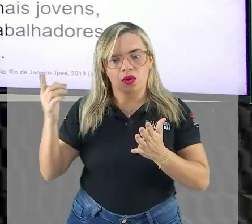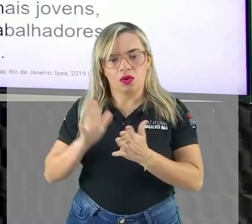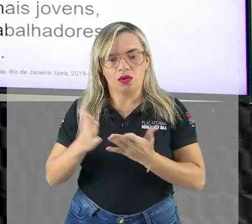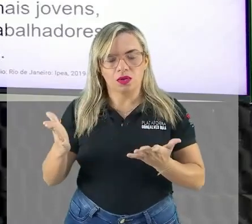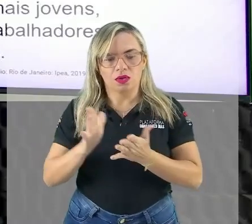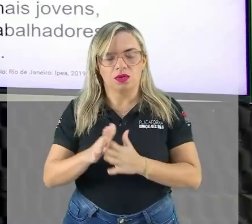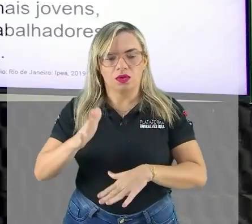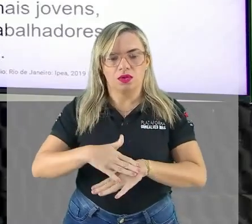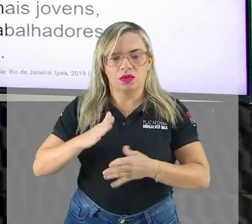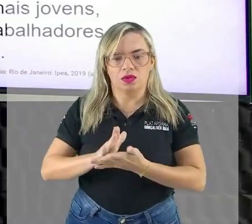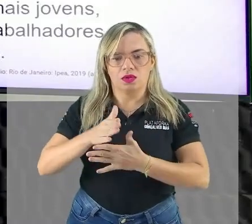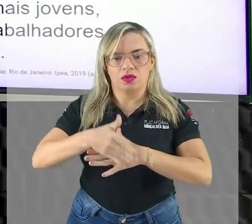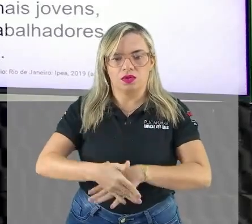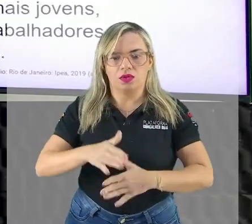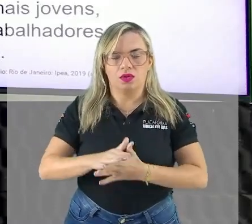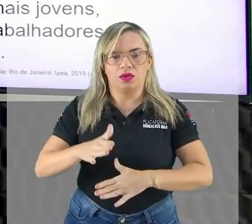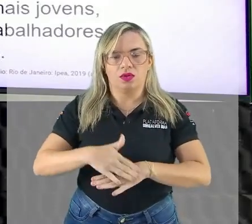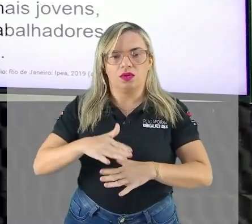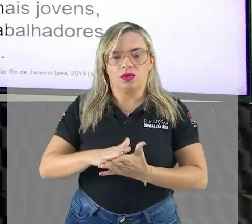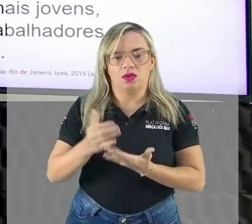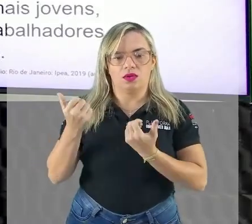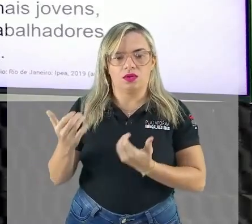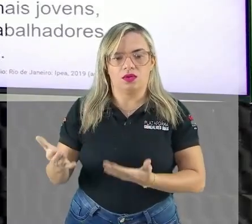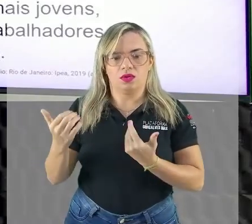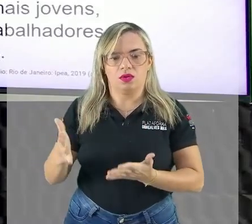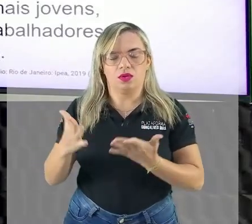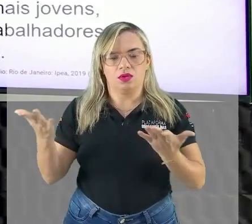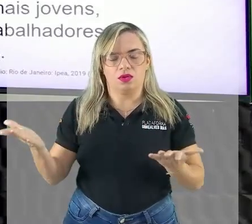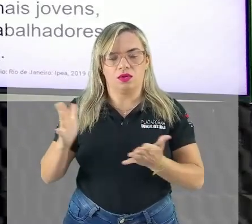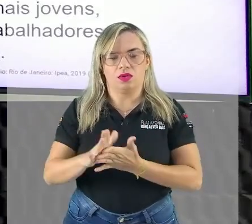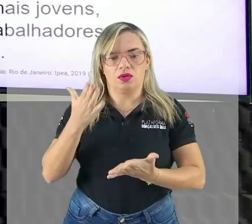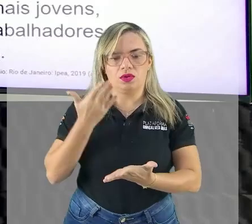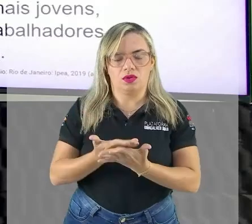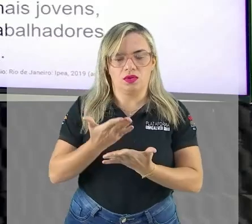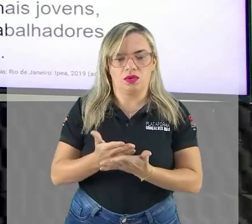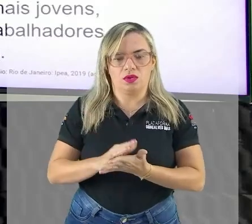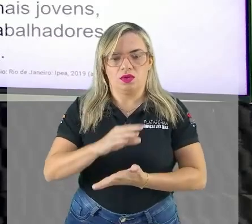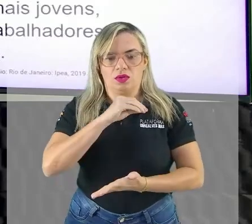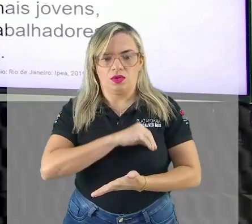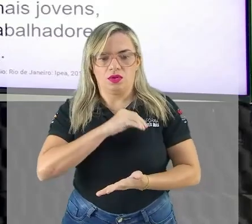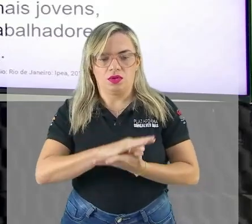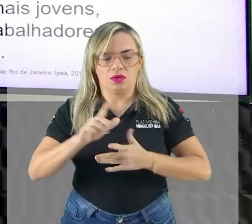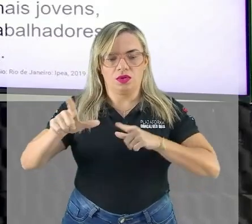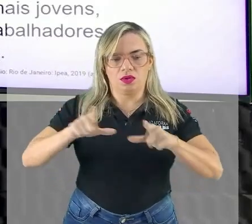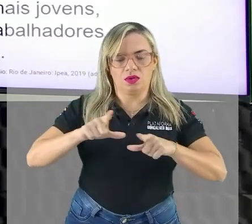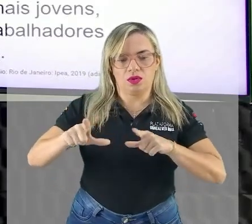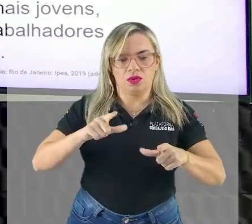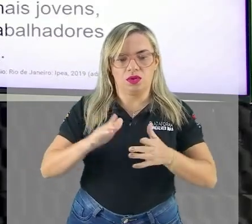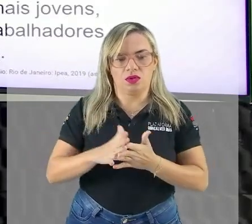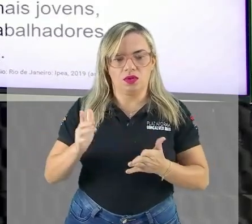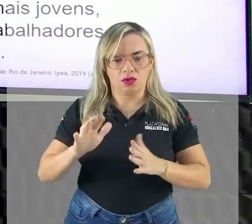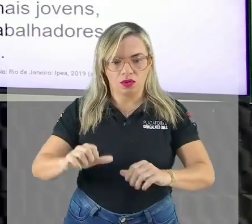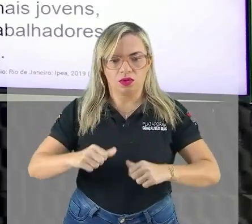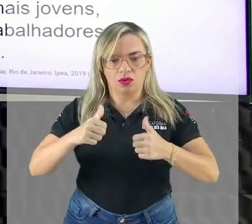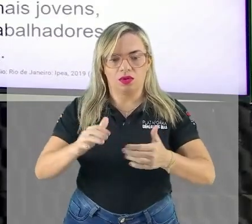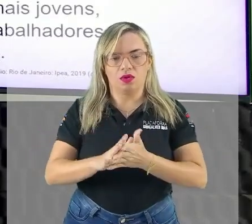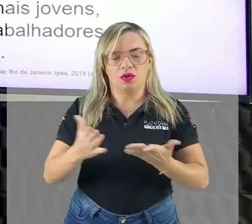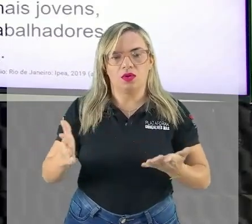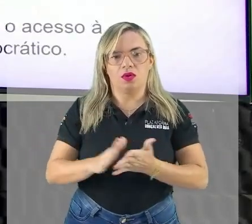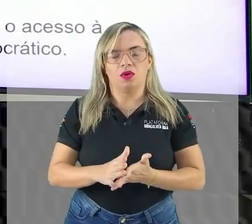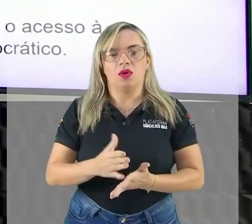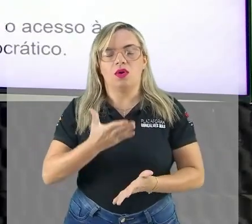mais acessam são justamente os mais jovens, escolarizados, remunerados, trabalhadores, qualificados, homens e